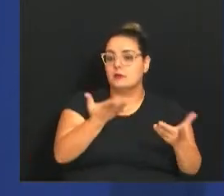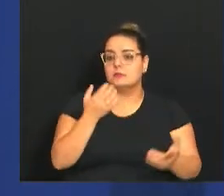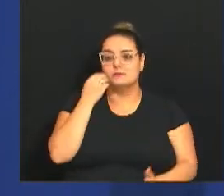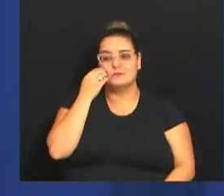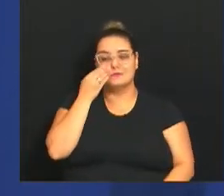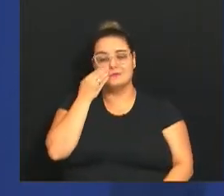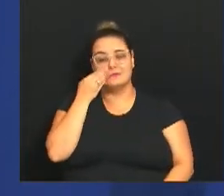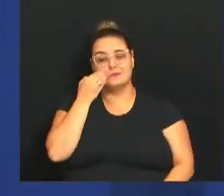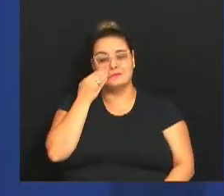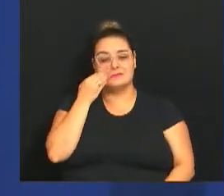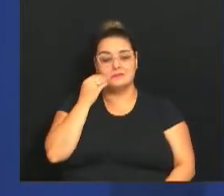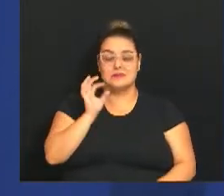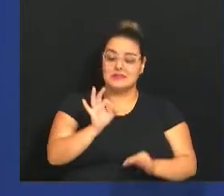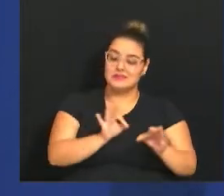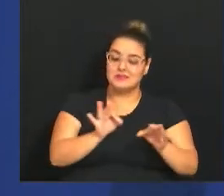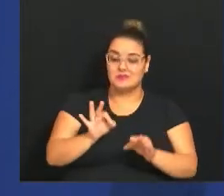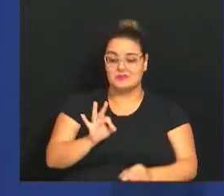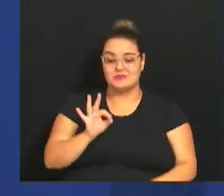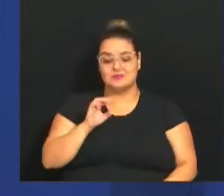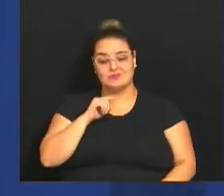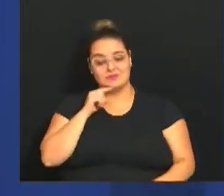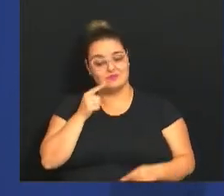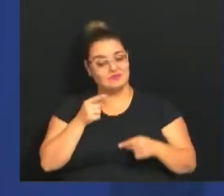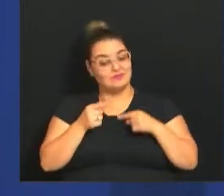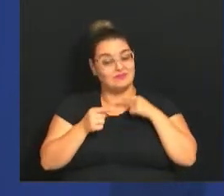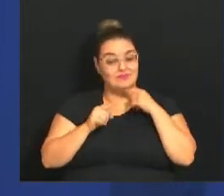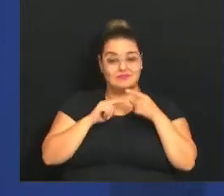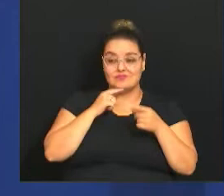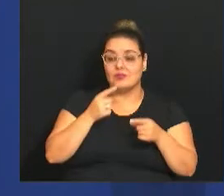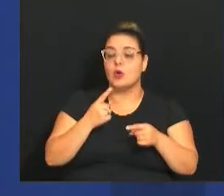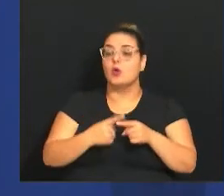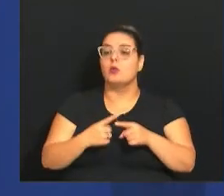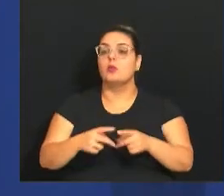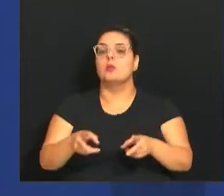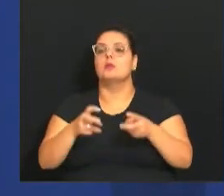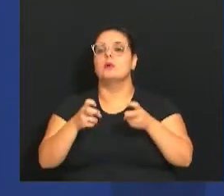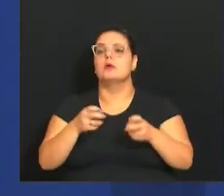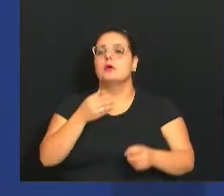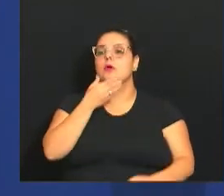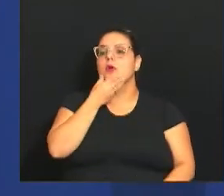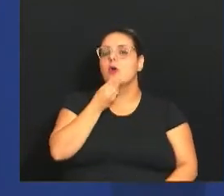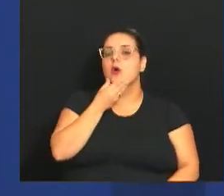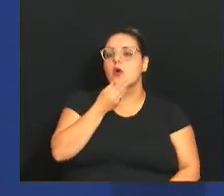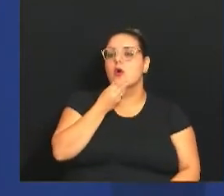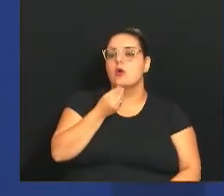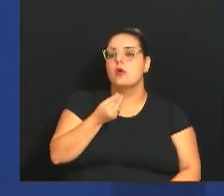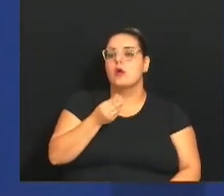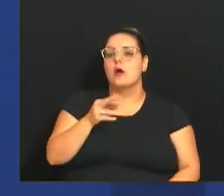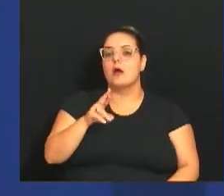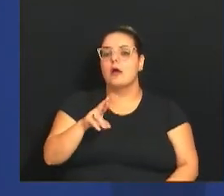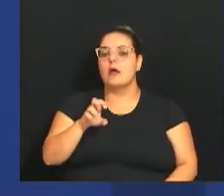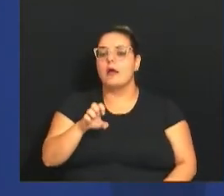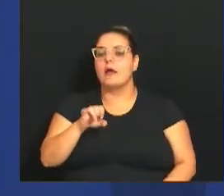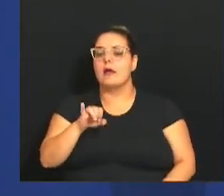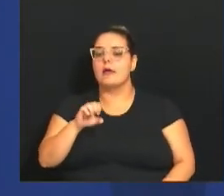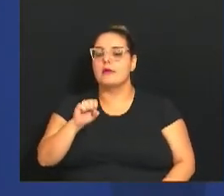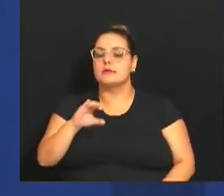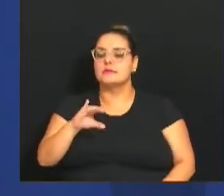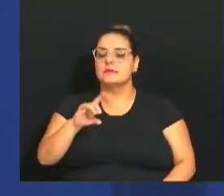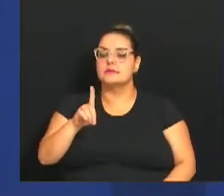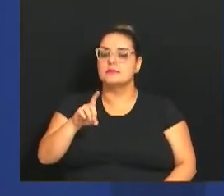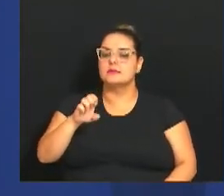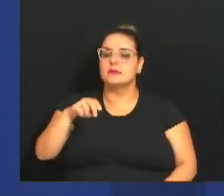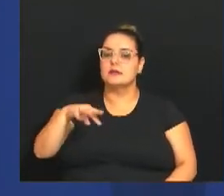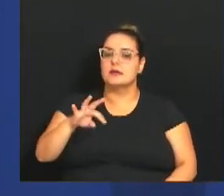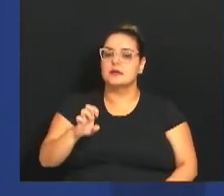alguns pés atrás, assim, né? Justamente porque o que a gente percebeu é que esses homens acabam sendo reincidentes, mas com uma diferença. Agora eles sabem qual